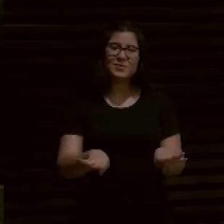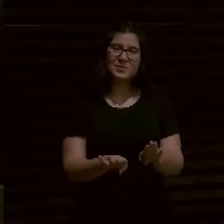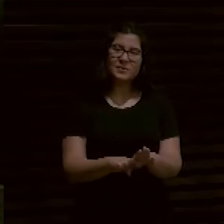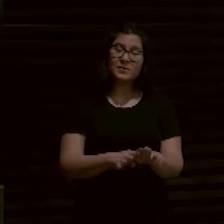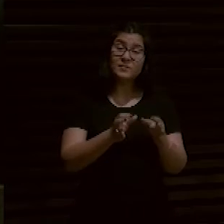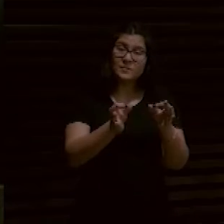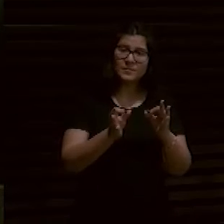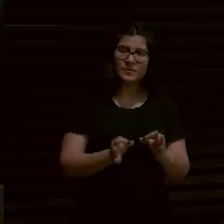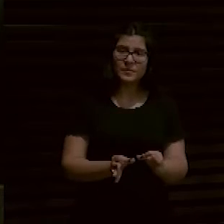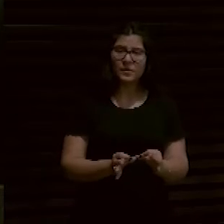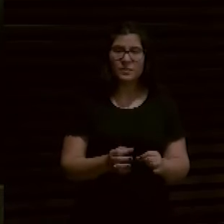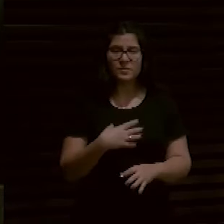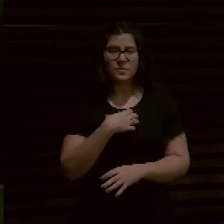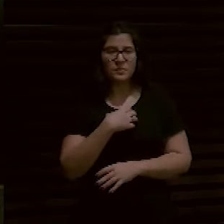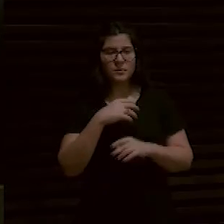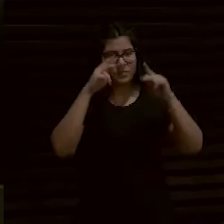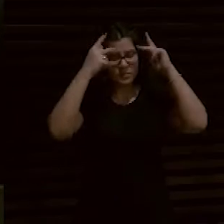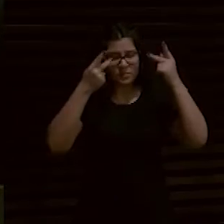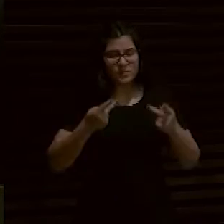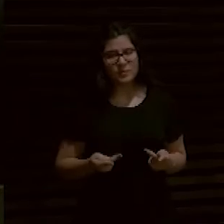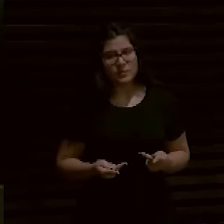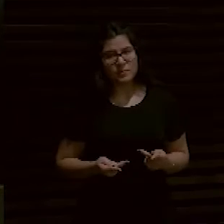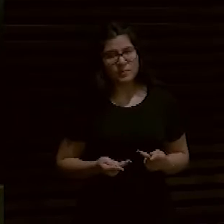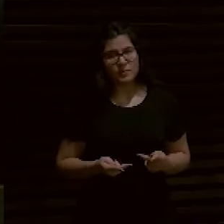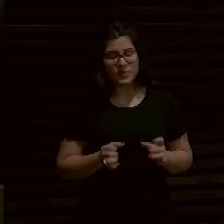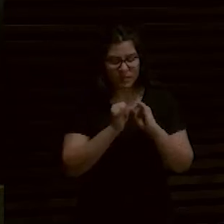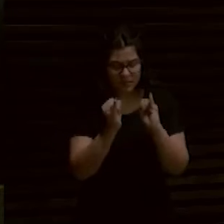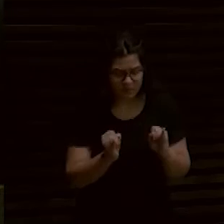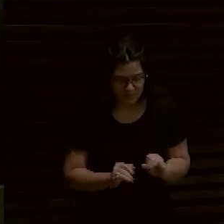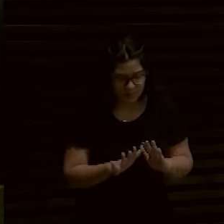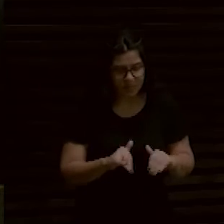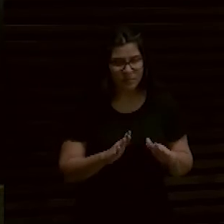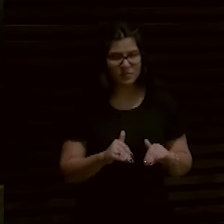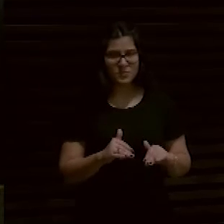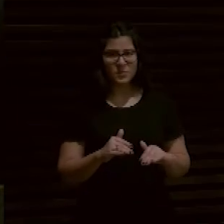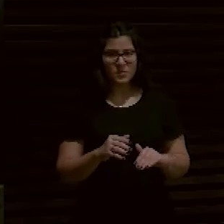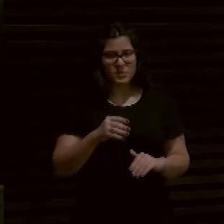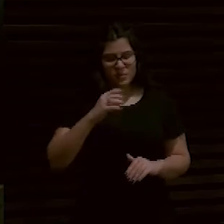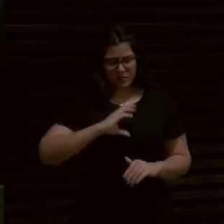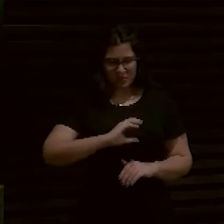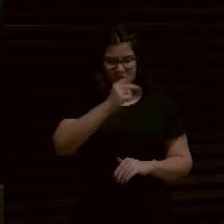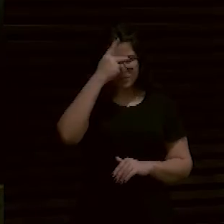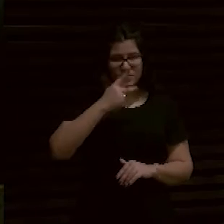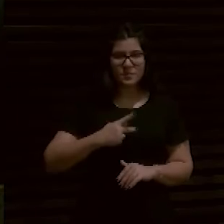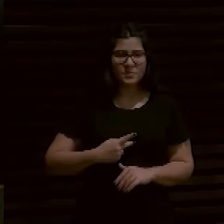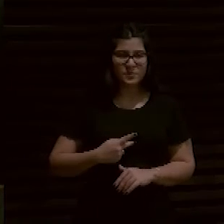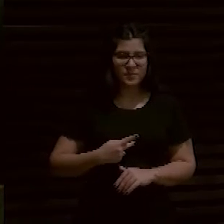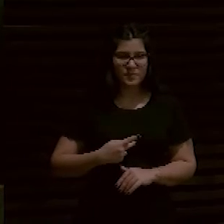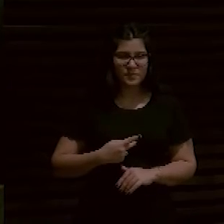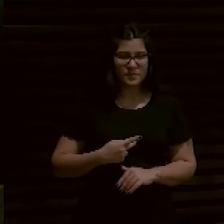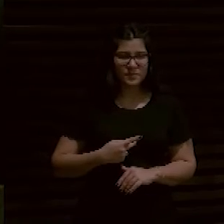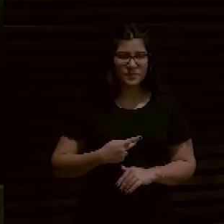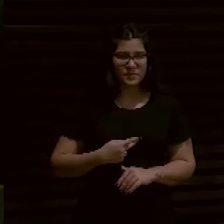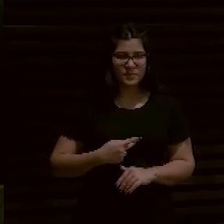certo, a natureza humana, idólatra e autoconfiante, é